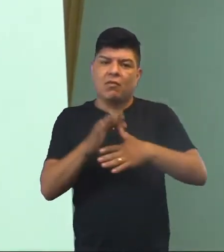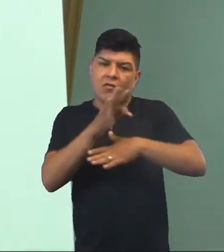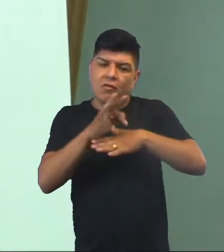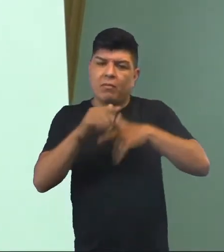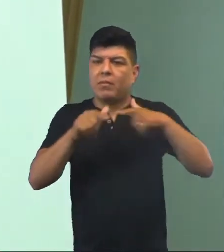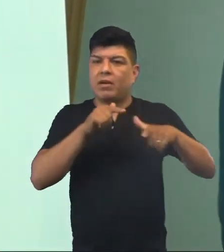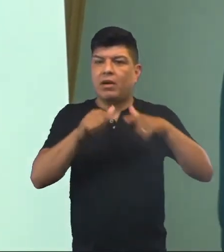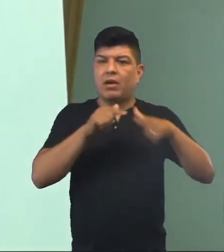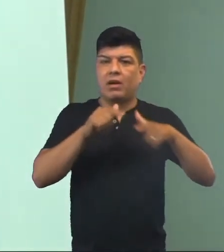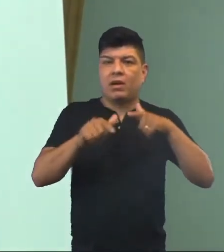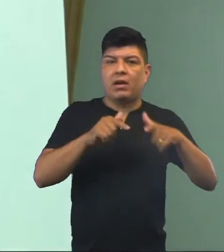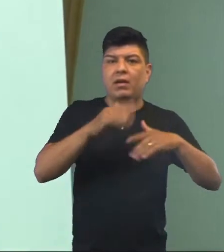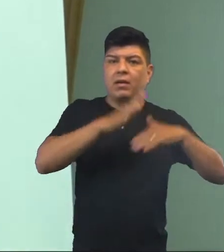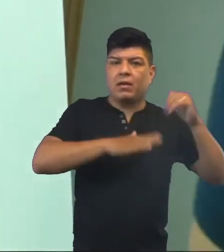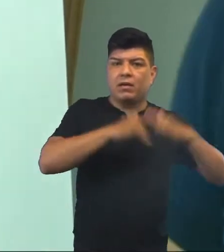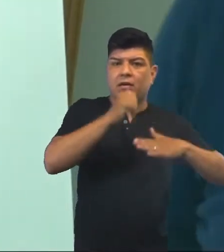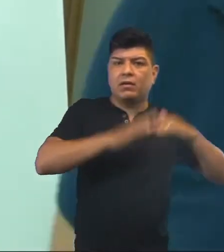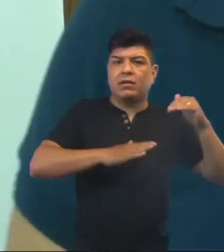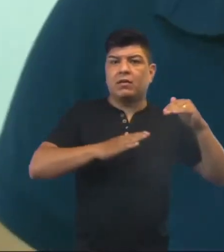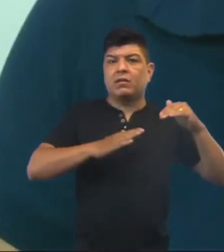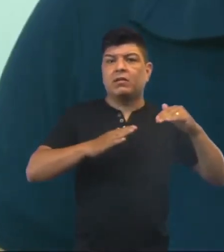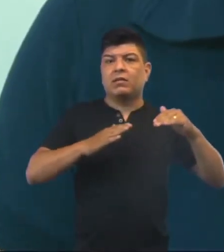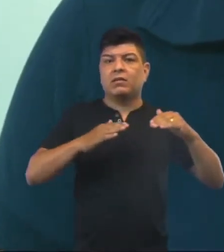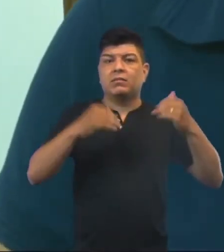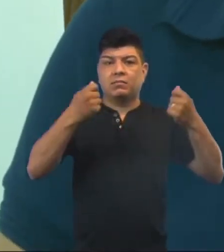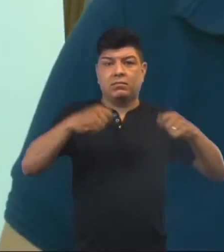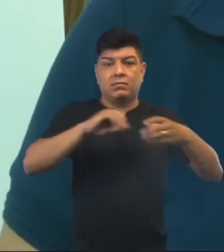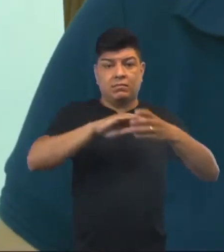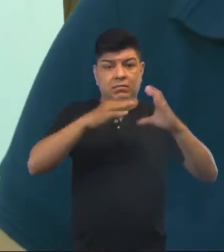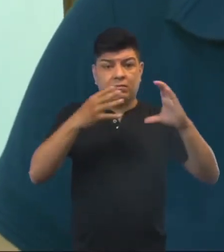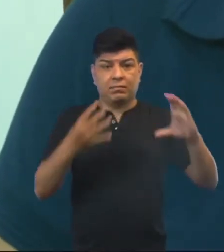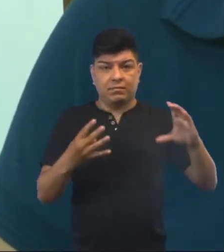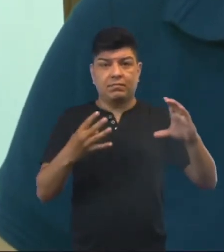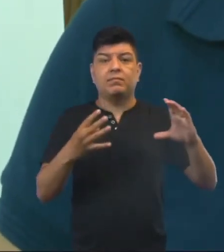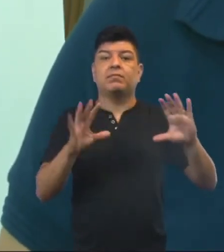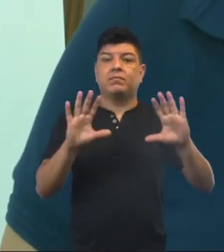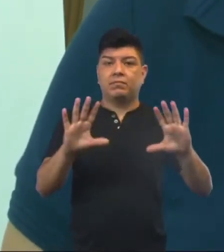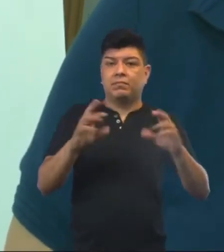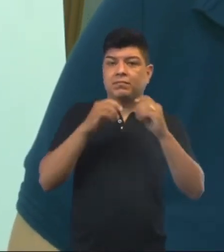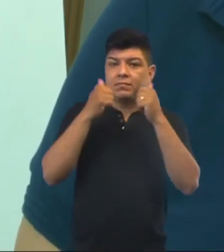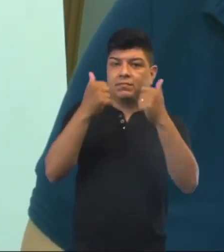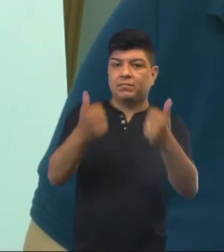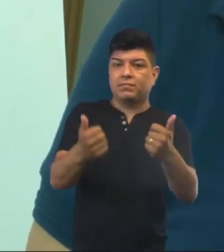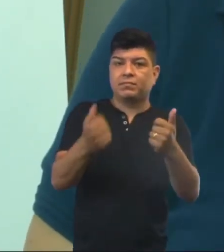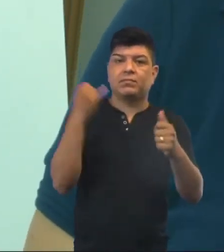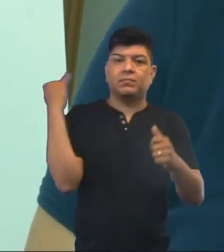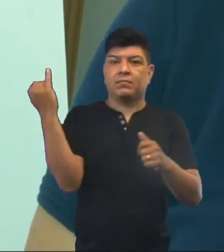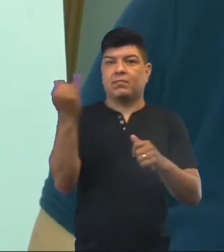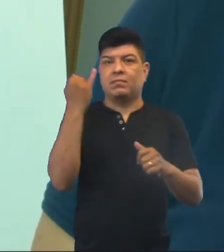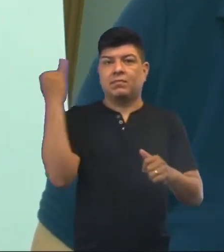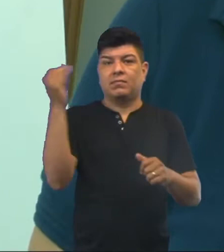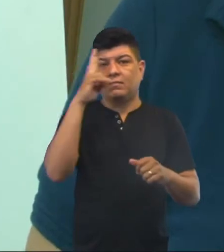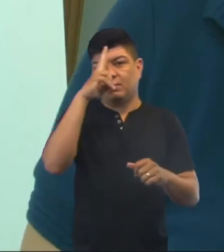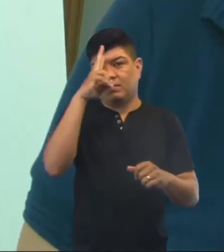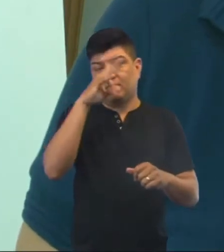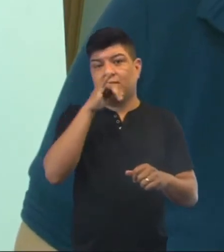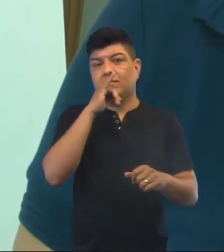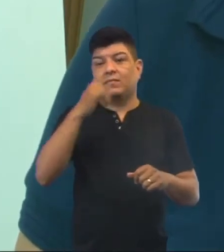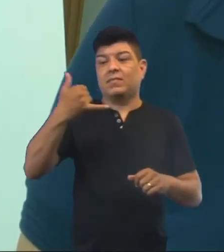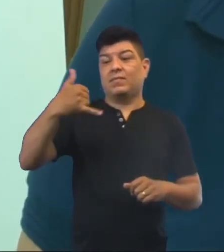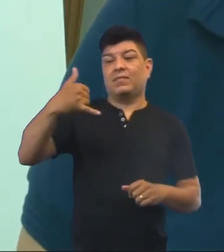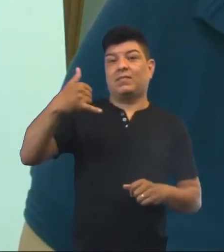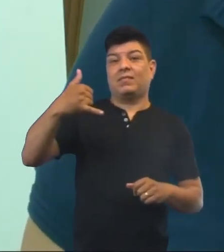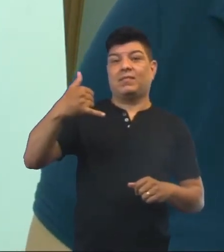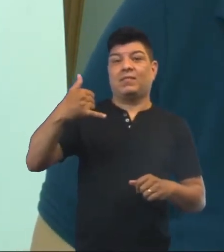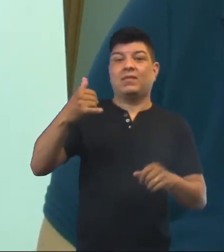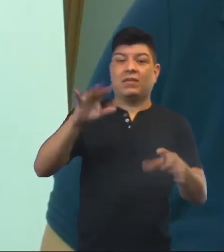de trabalho, profissionais. Então, elas seguem essas características aí, tudo bem? É importante a gente lembrar, por exemplo, no celular a gente